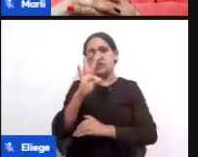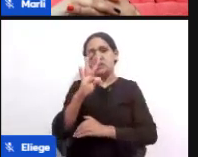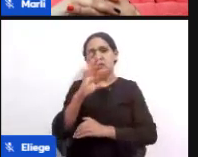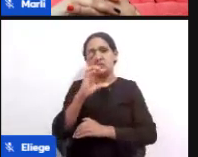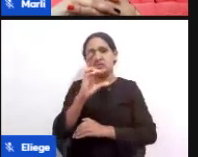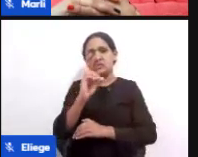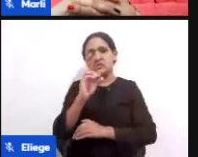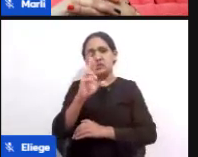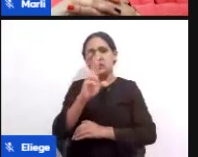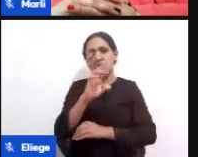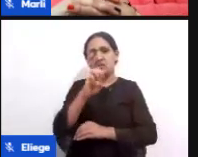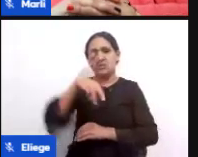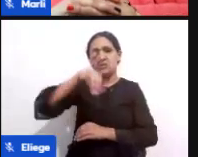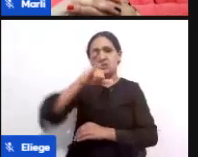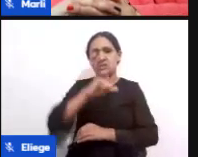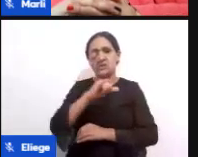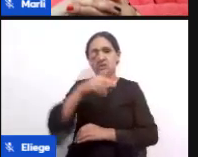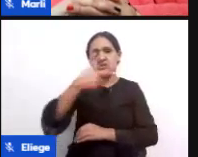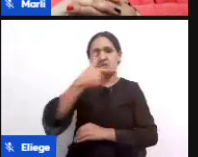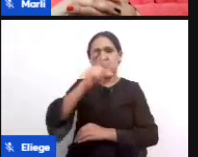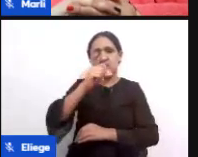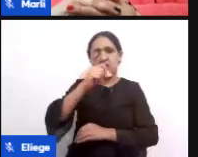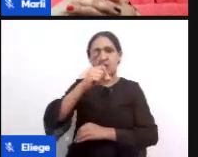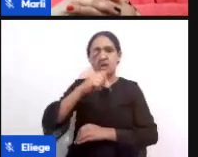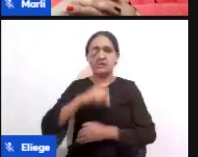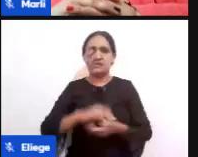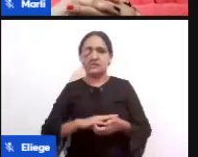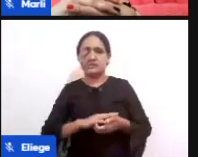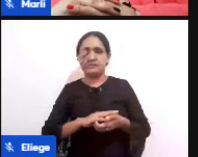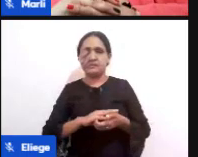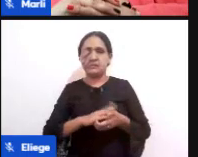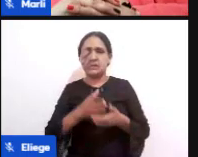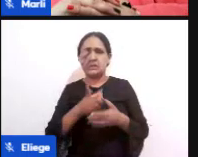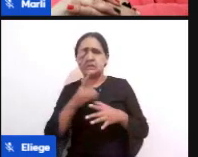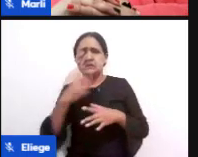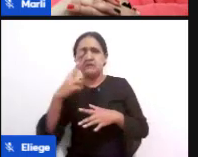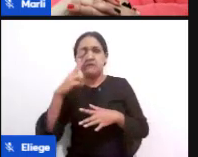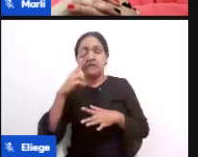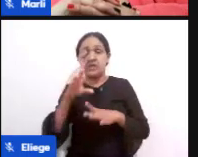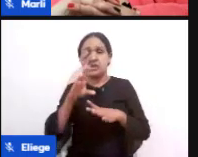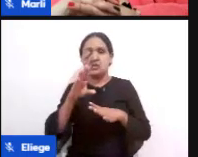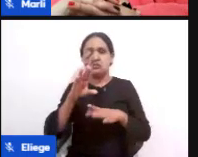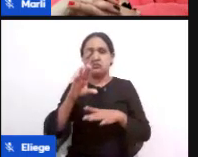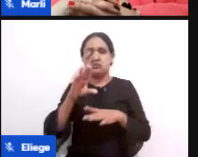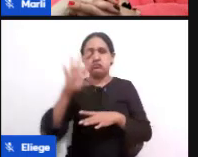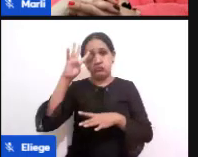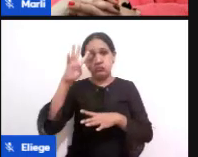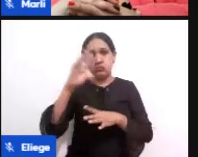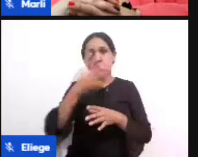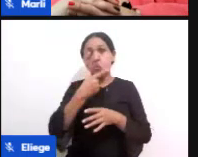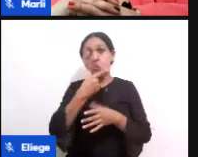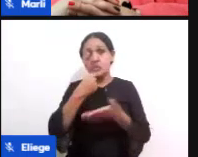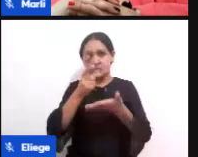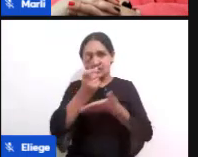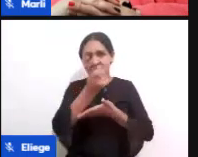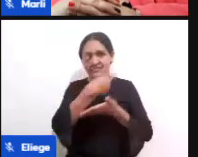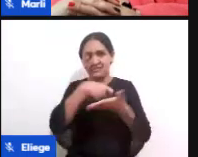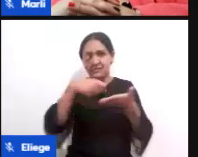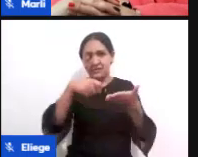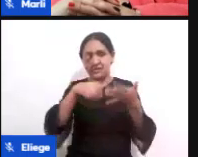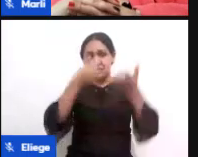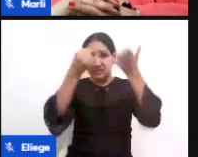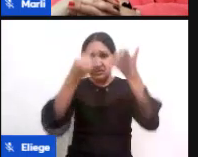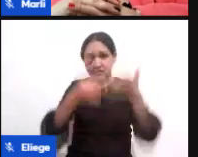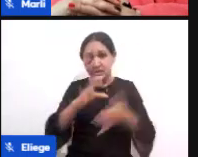página 66. Indo de encontro daquilo que o autor ele nos traz como importância do material concreto,